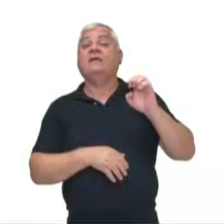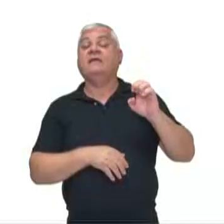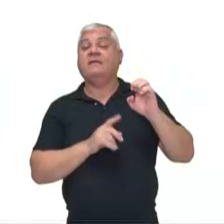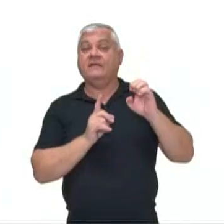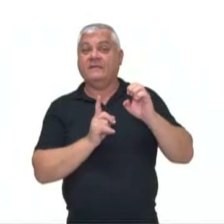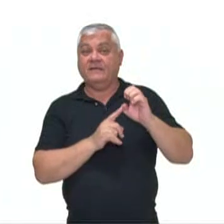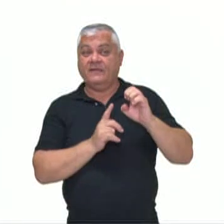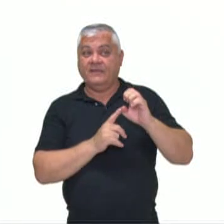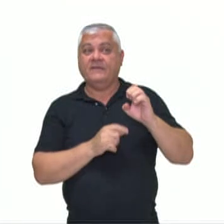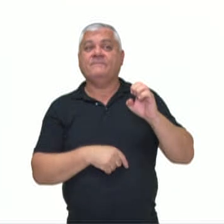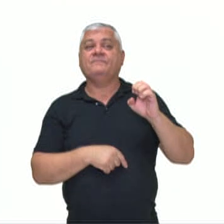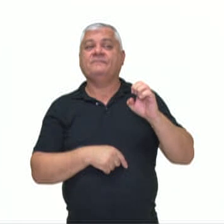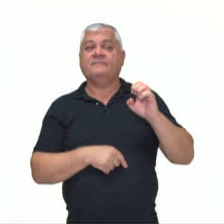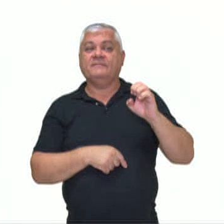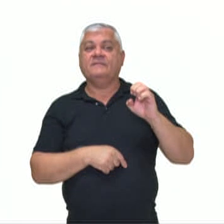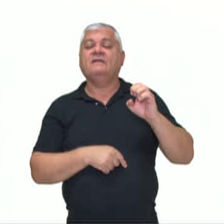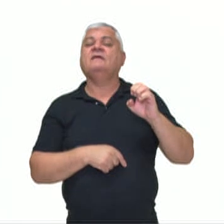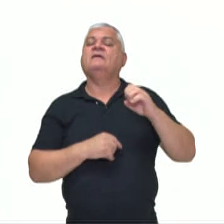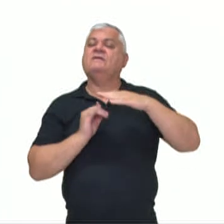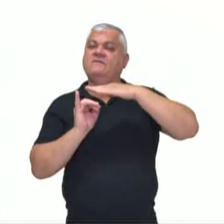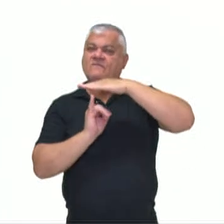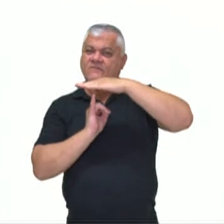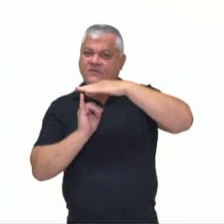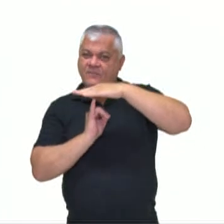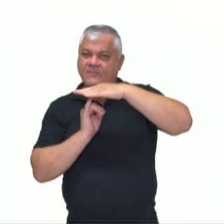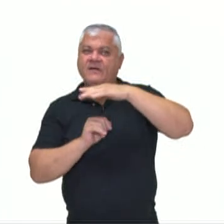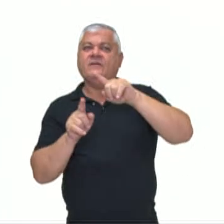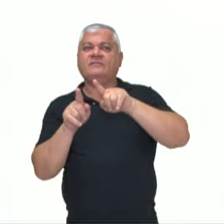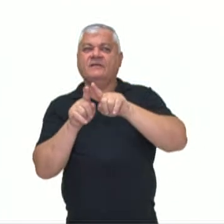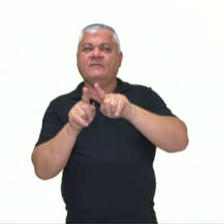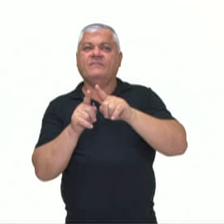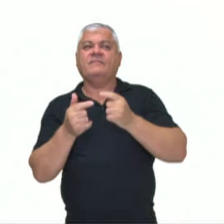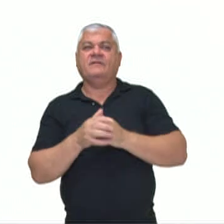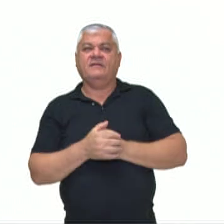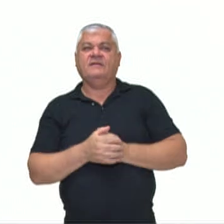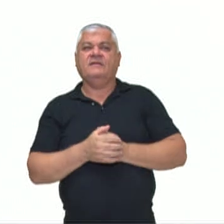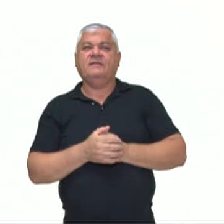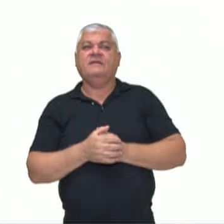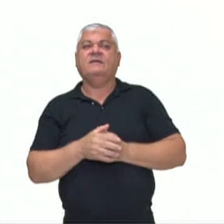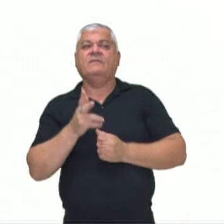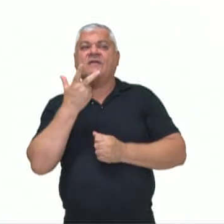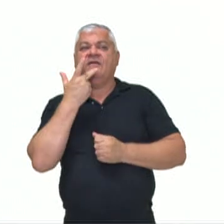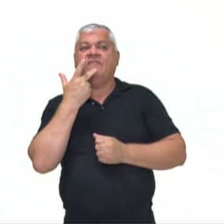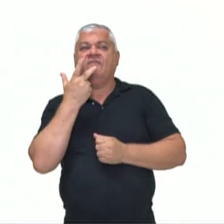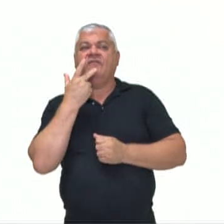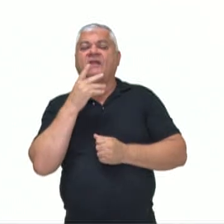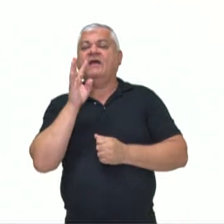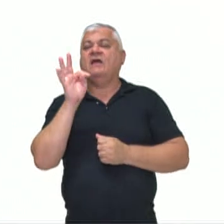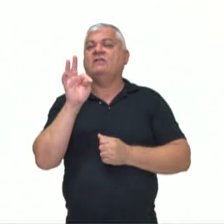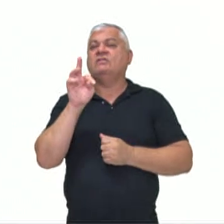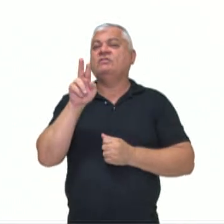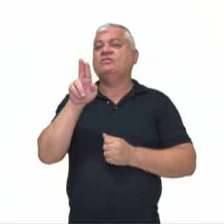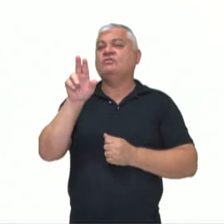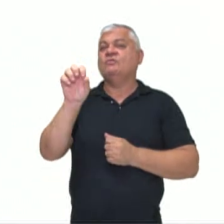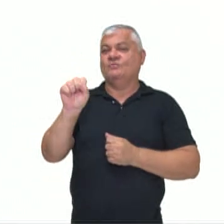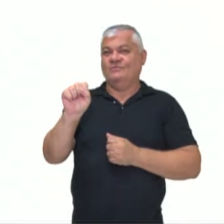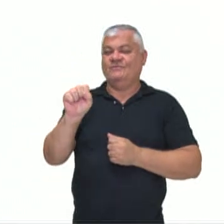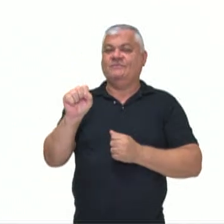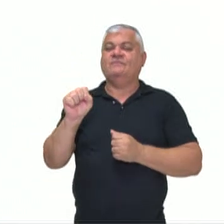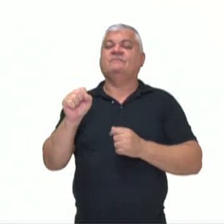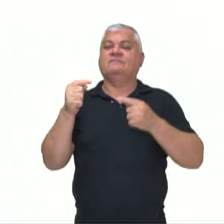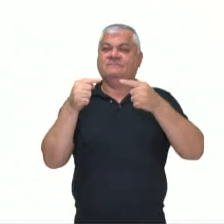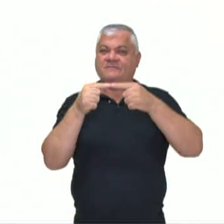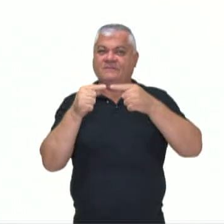E na alternativa E é informal, por quê? No dejes que te quiten la comida de tus hijos. Então,